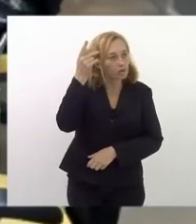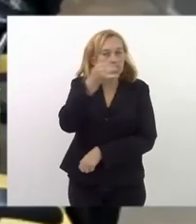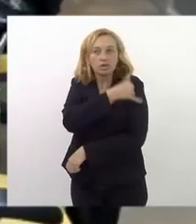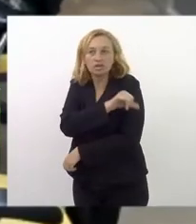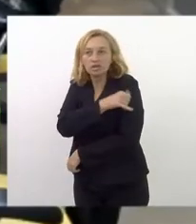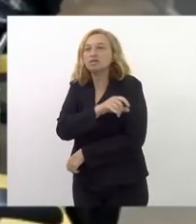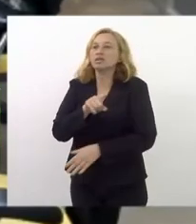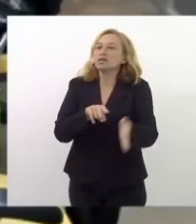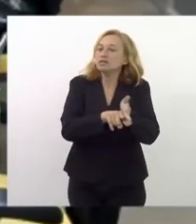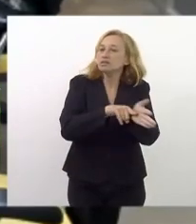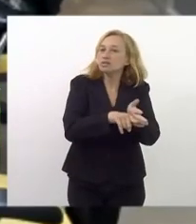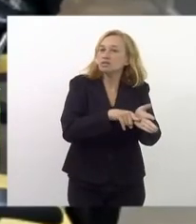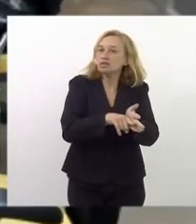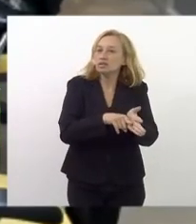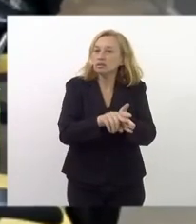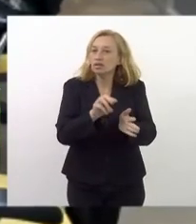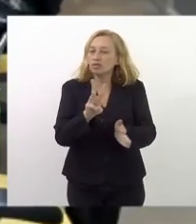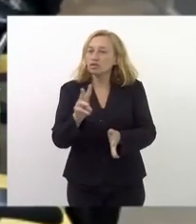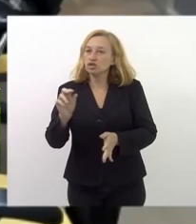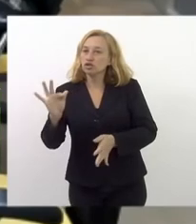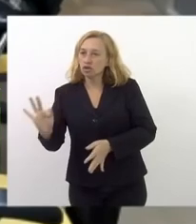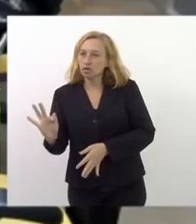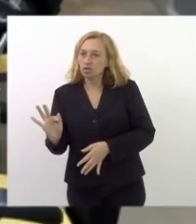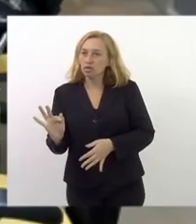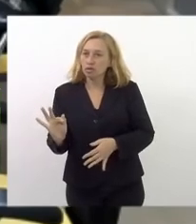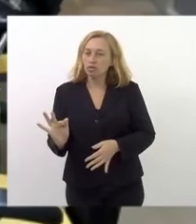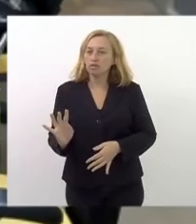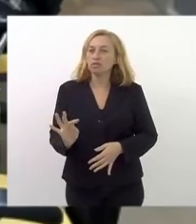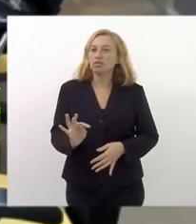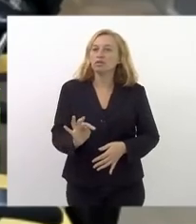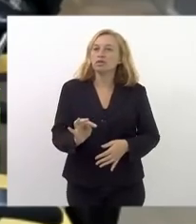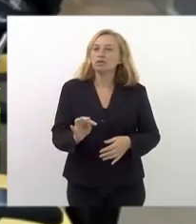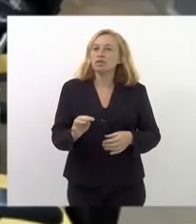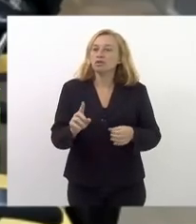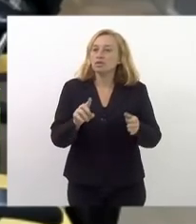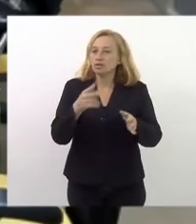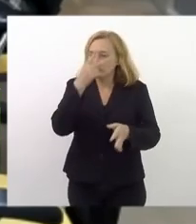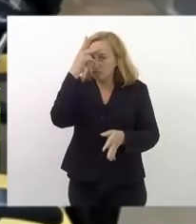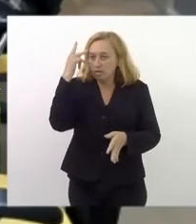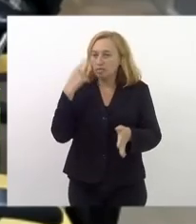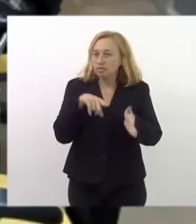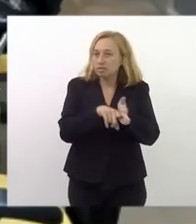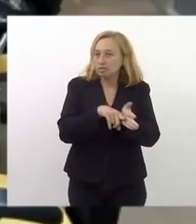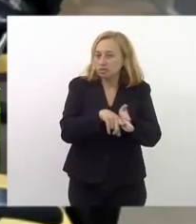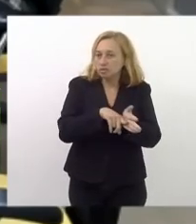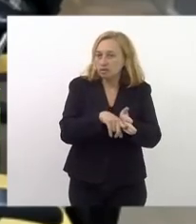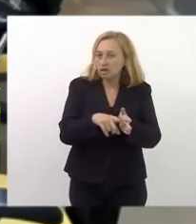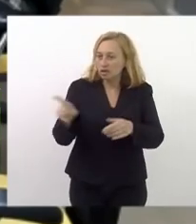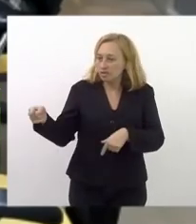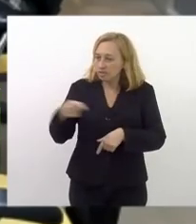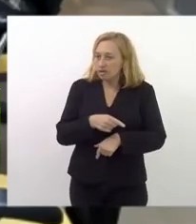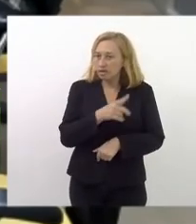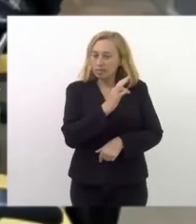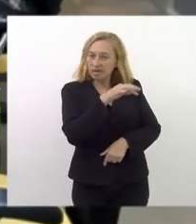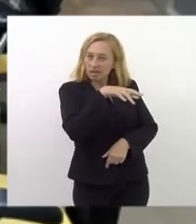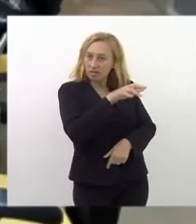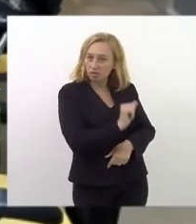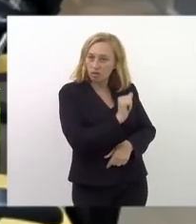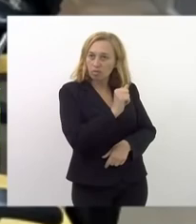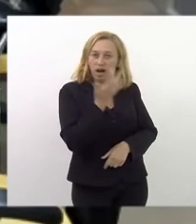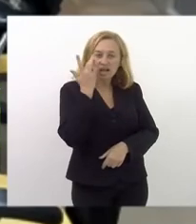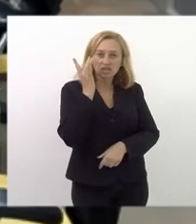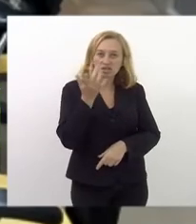fazer a fiscalização offshore. Na realidade, os fiscais iriam até as plataformas. A gente acha que nós